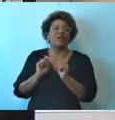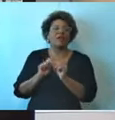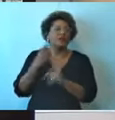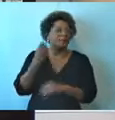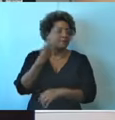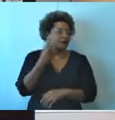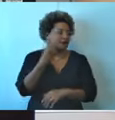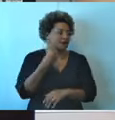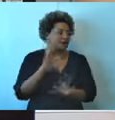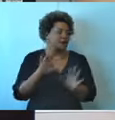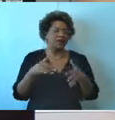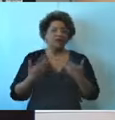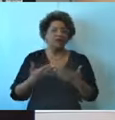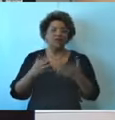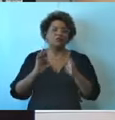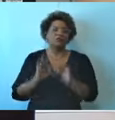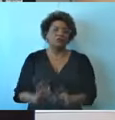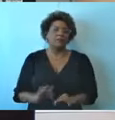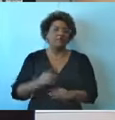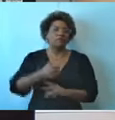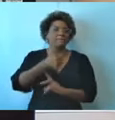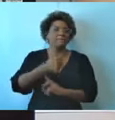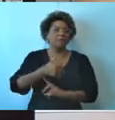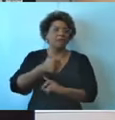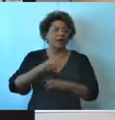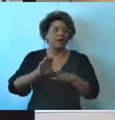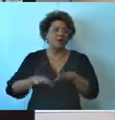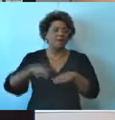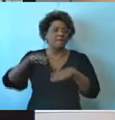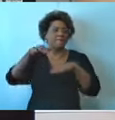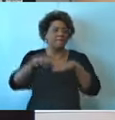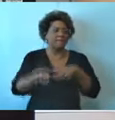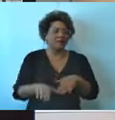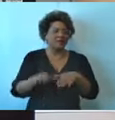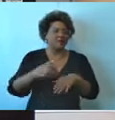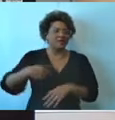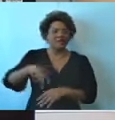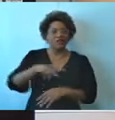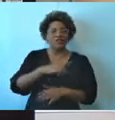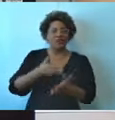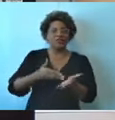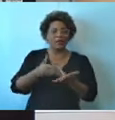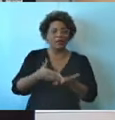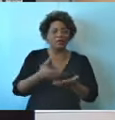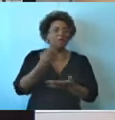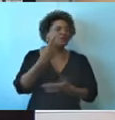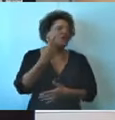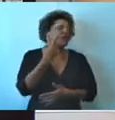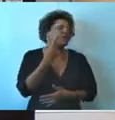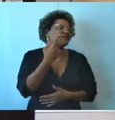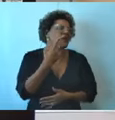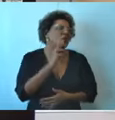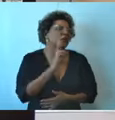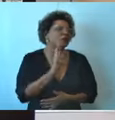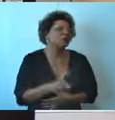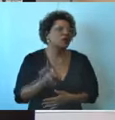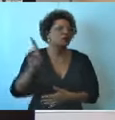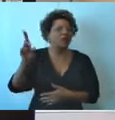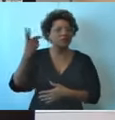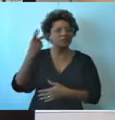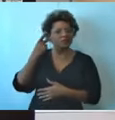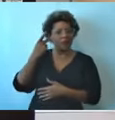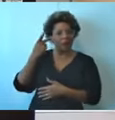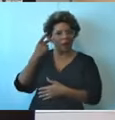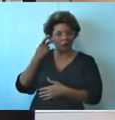Então, foi justamente o primeiro passo dado. Então, nós começamos a acompanhar os resultados de São Paulo, né? E